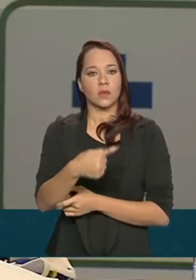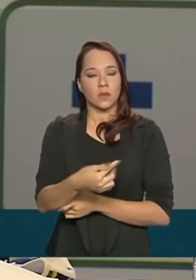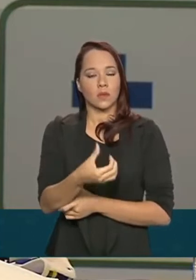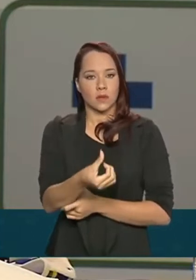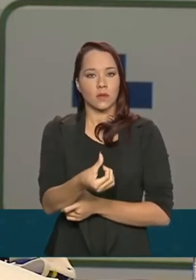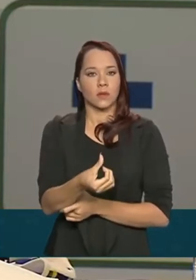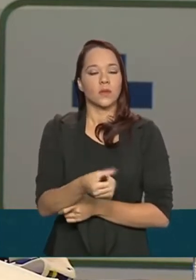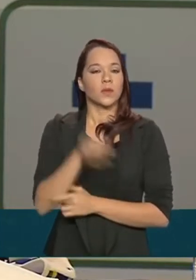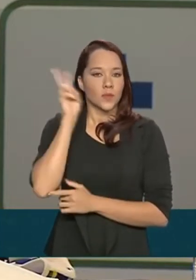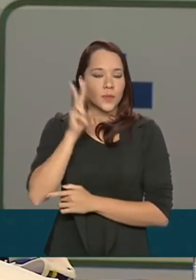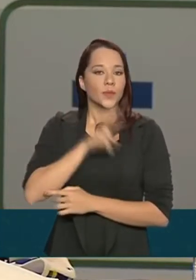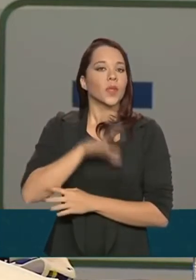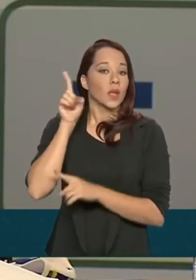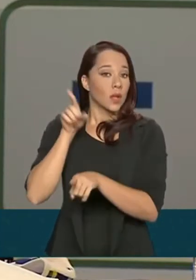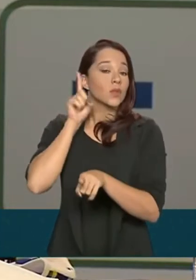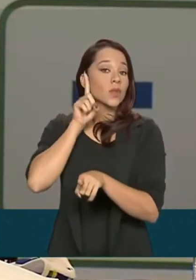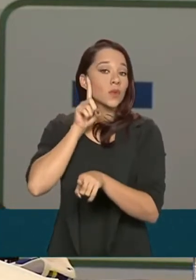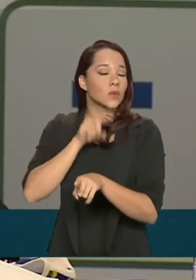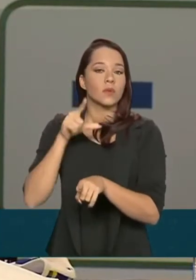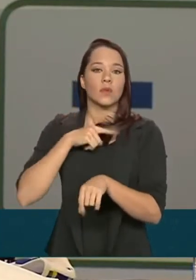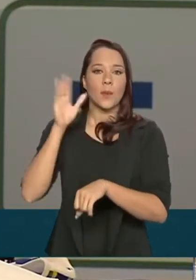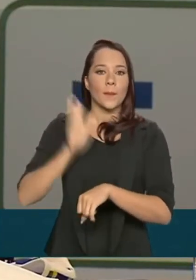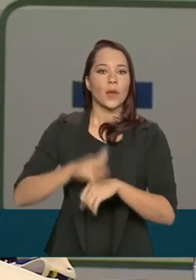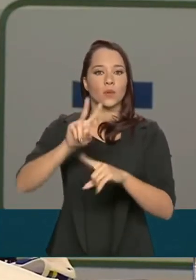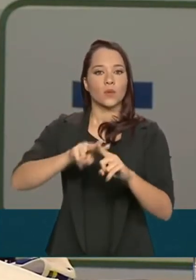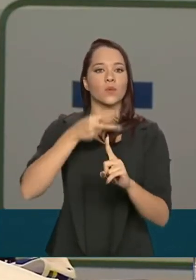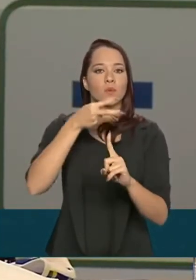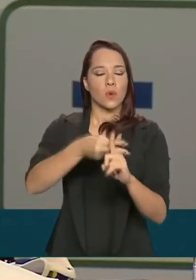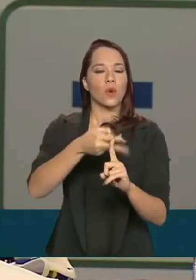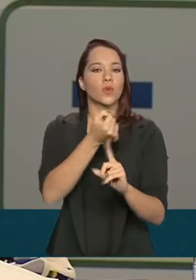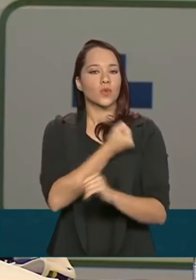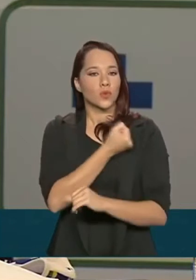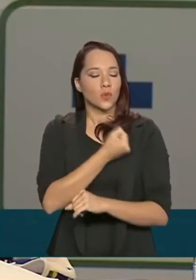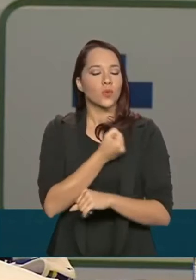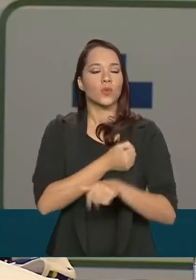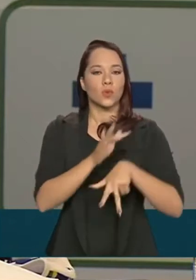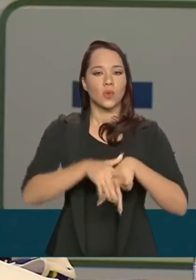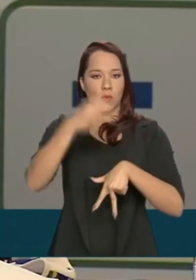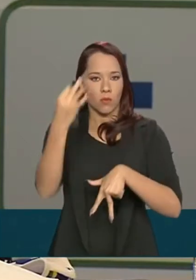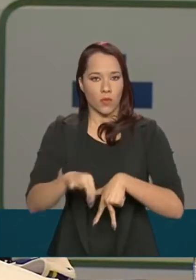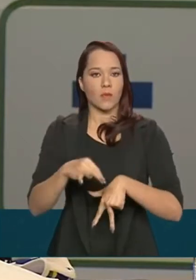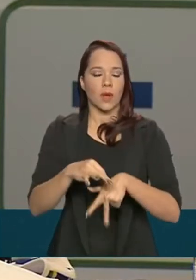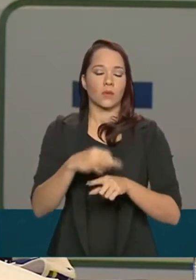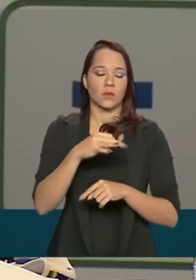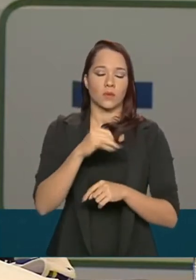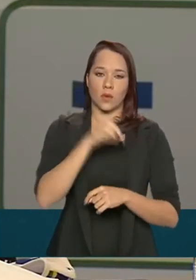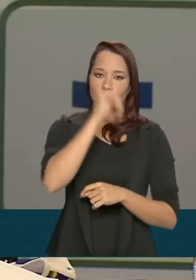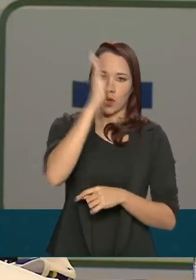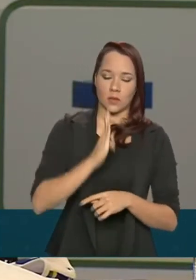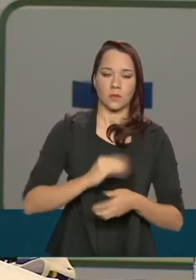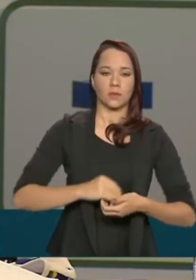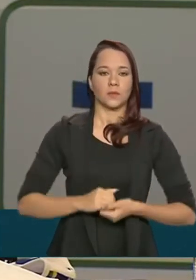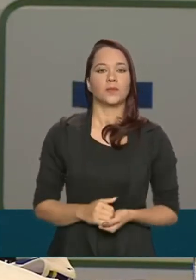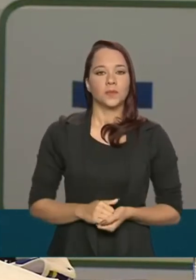936.476, lembrando que os Estados Unidos tem mais do que o dobro de casos confirmados do que o Brasil, né?